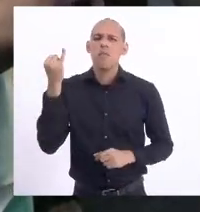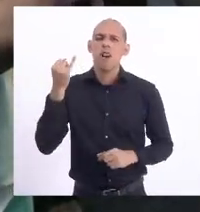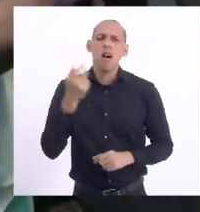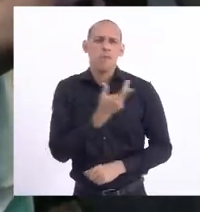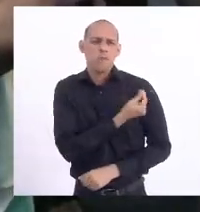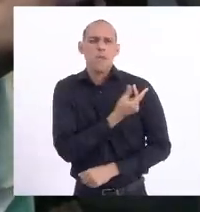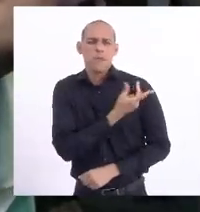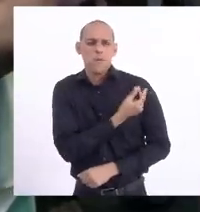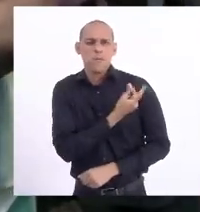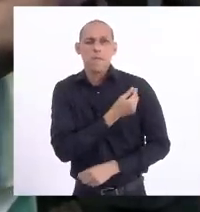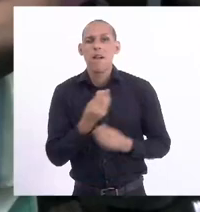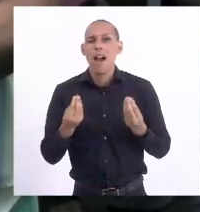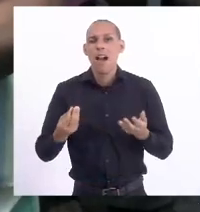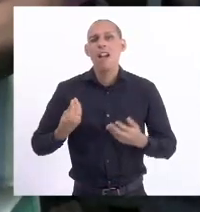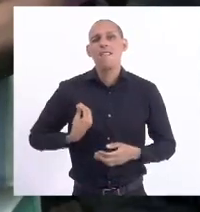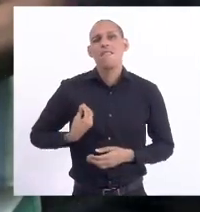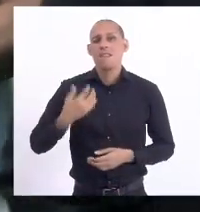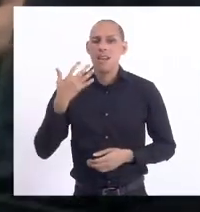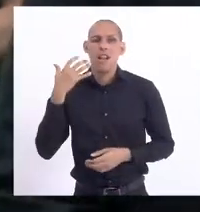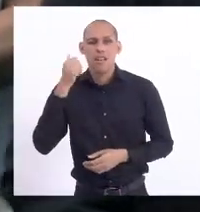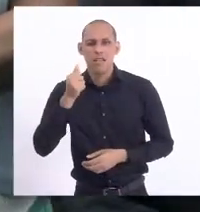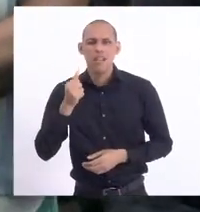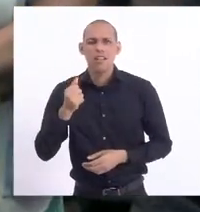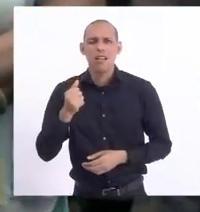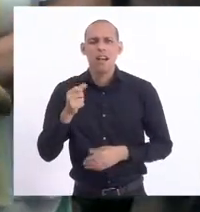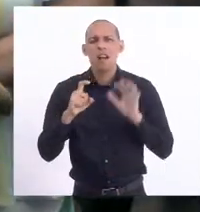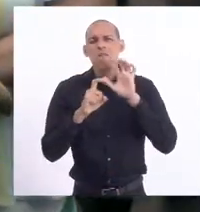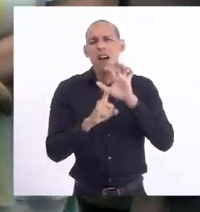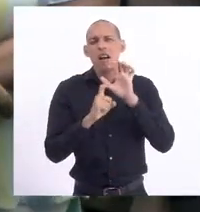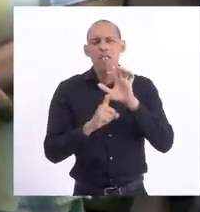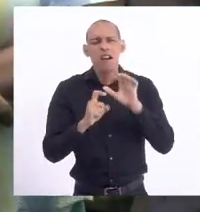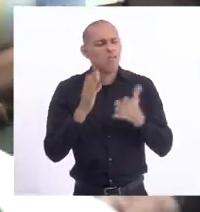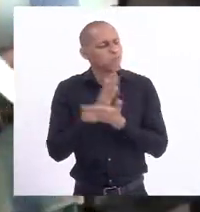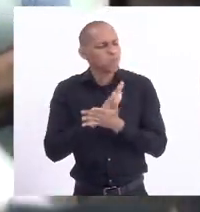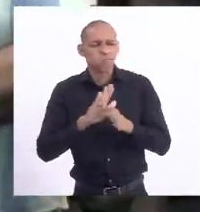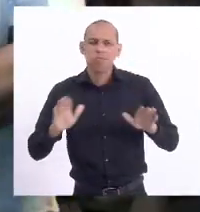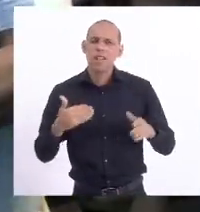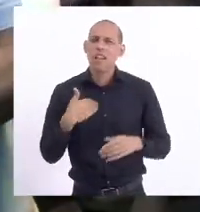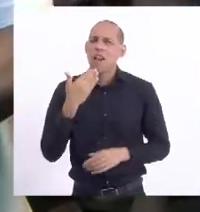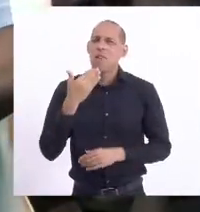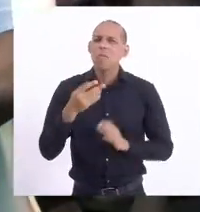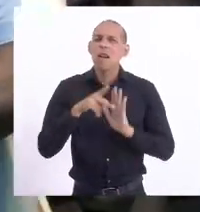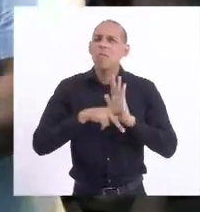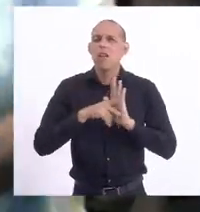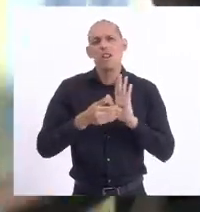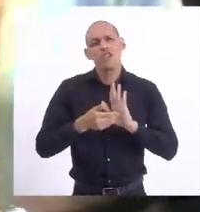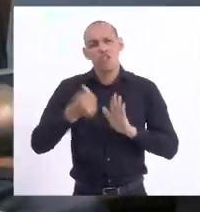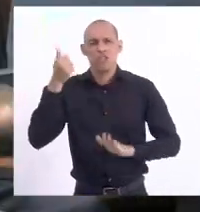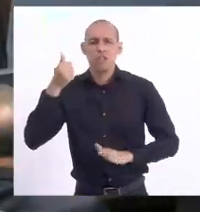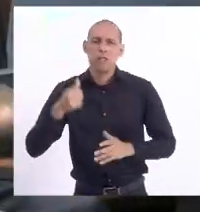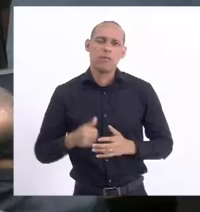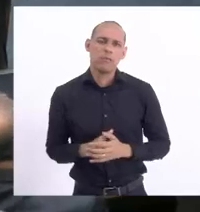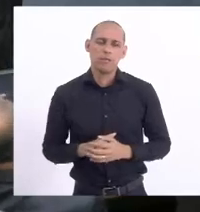para salvar vidas. Chega de fake news e, por isso, eu peço a retirada do projeto.